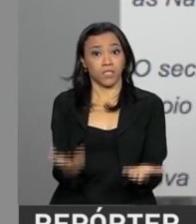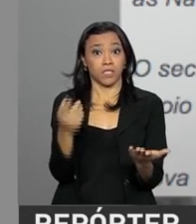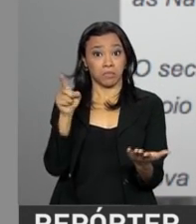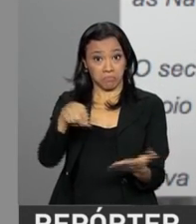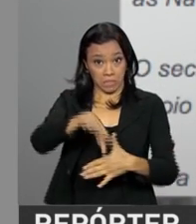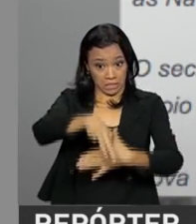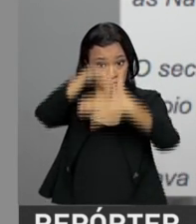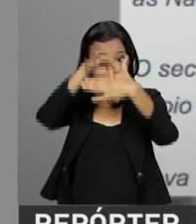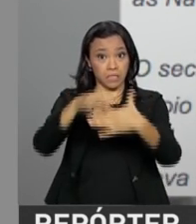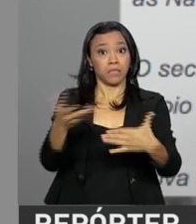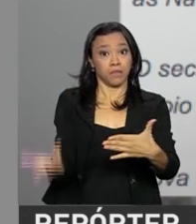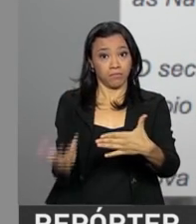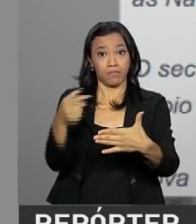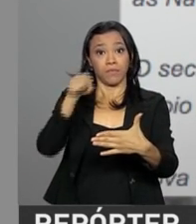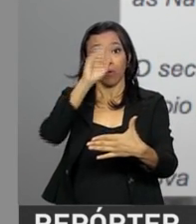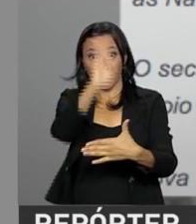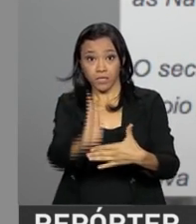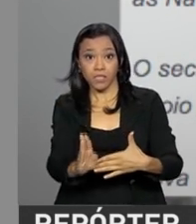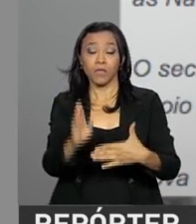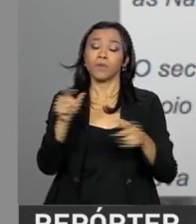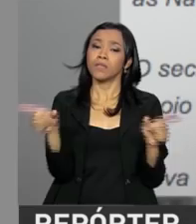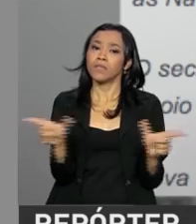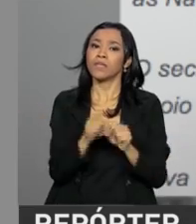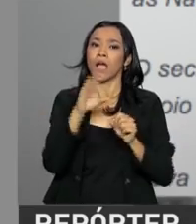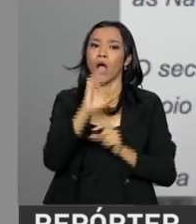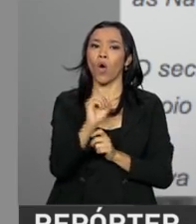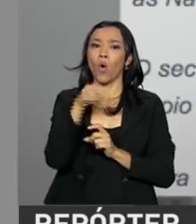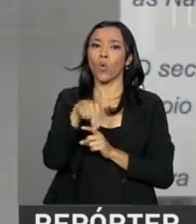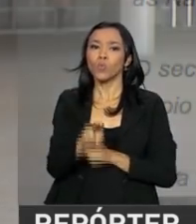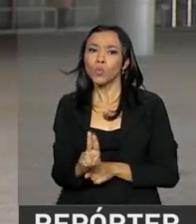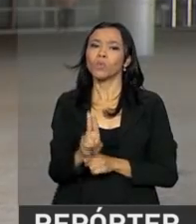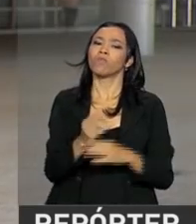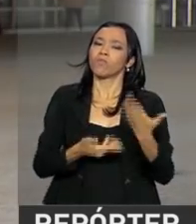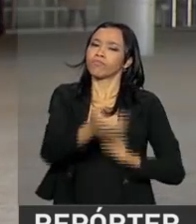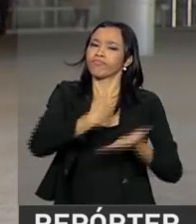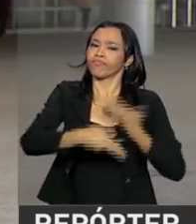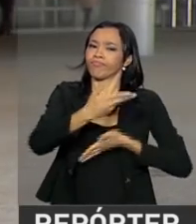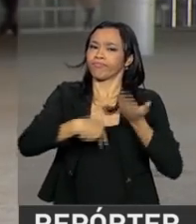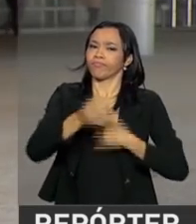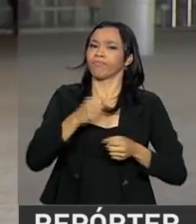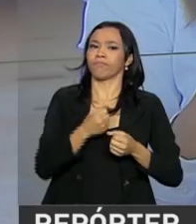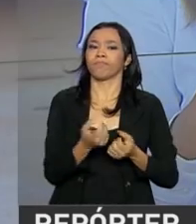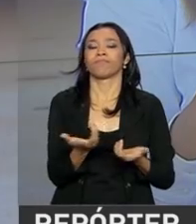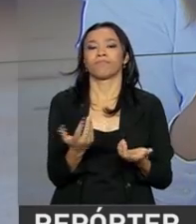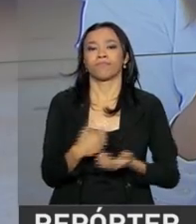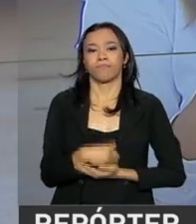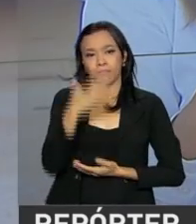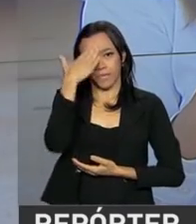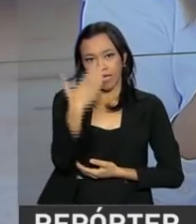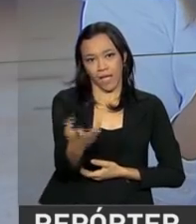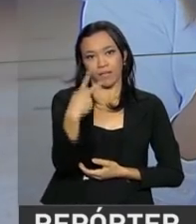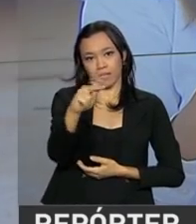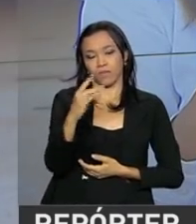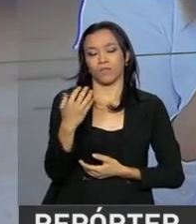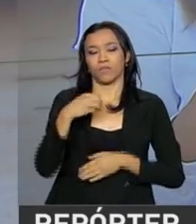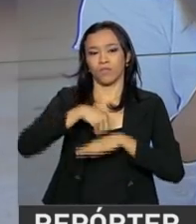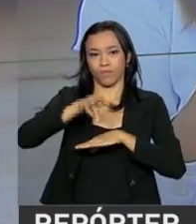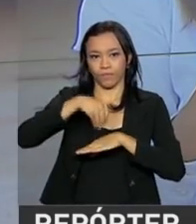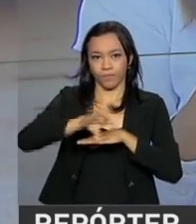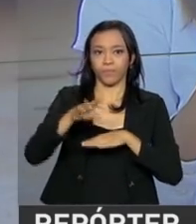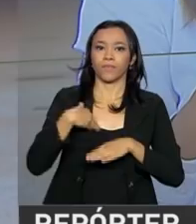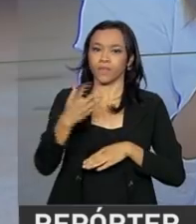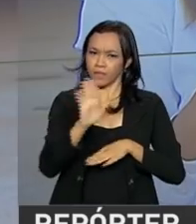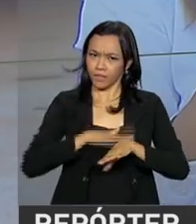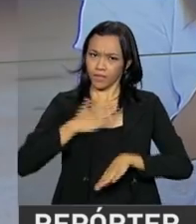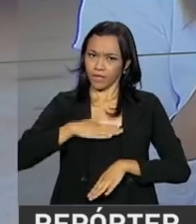sua liderança, o Brasil e a ONU vão manter a sua estreita parceria. Renata. Obrigada, Paola, pelas suas informações. Daqui a pouco